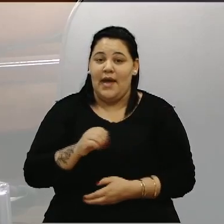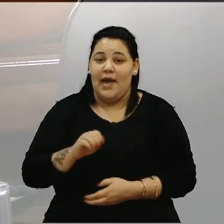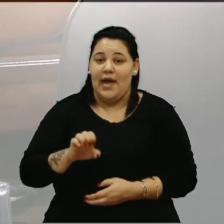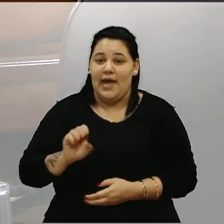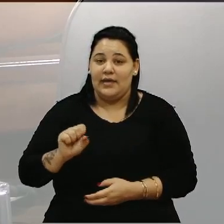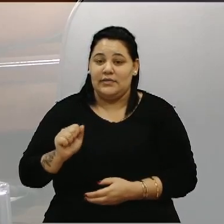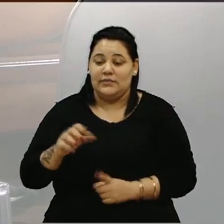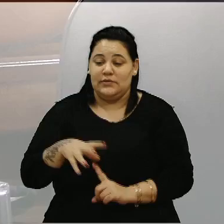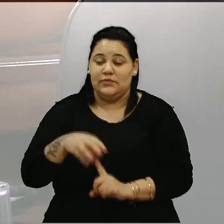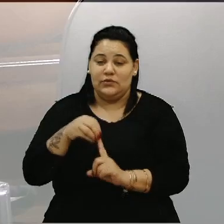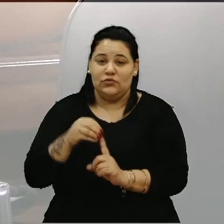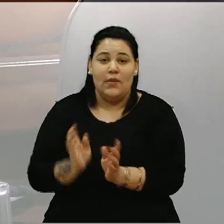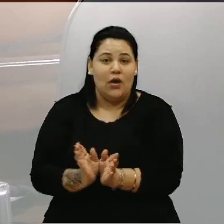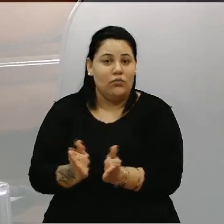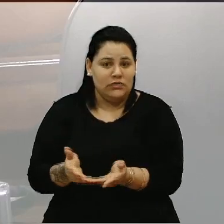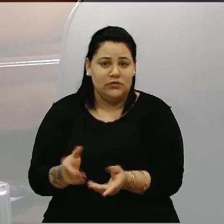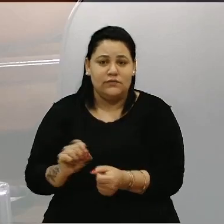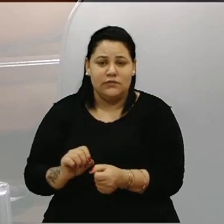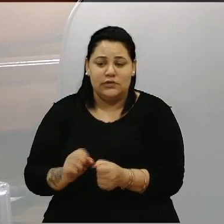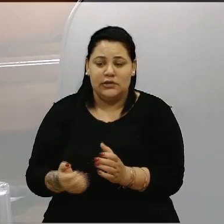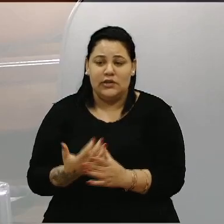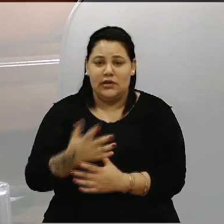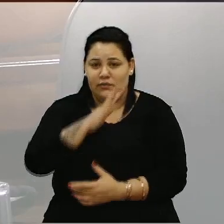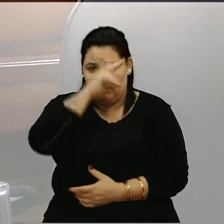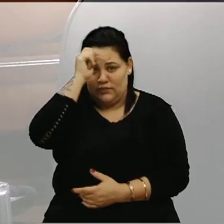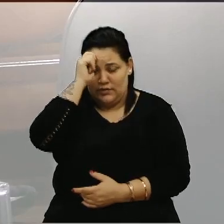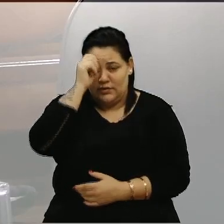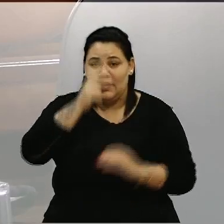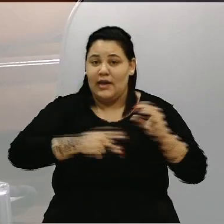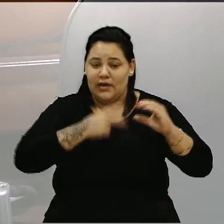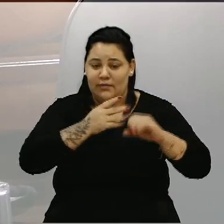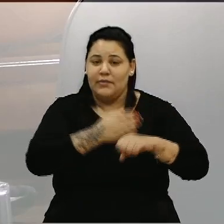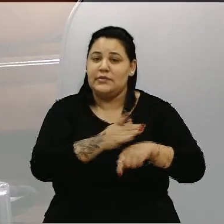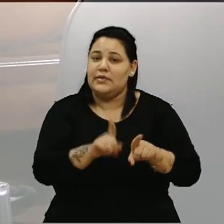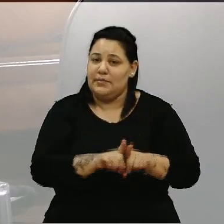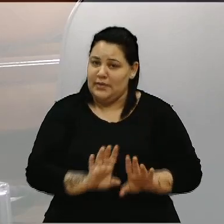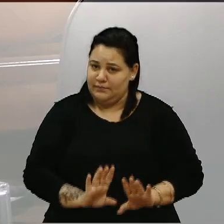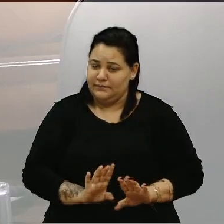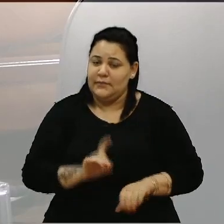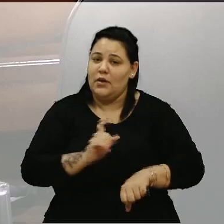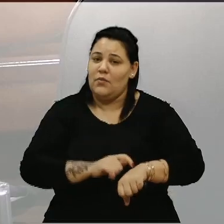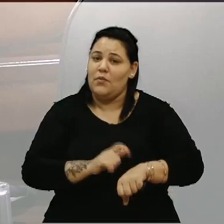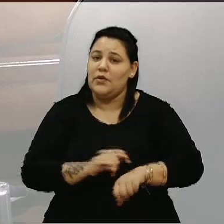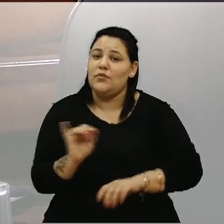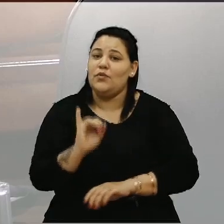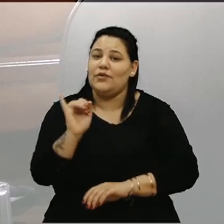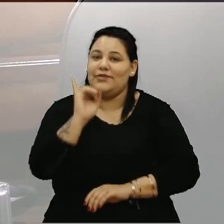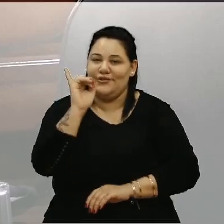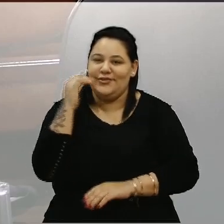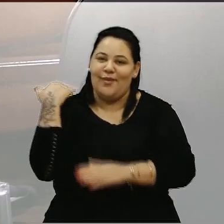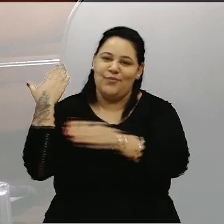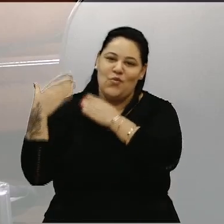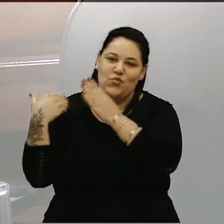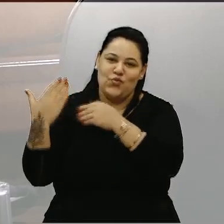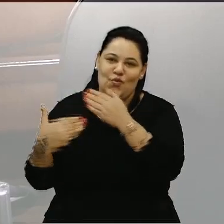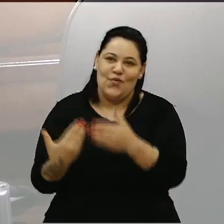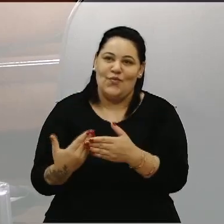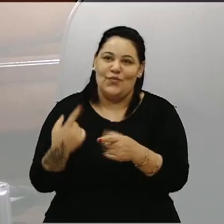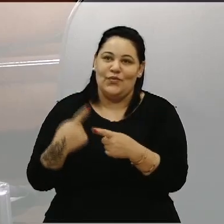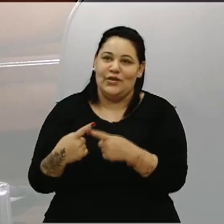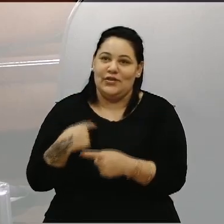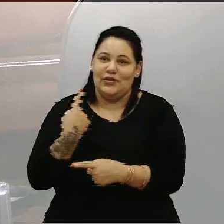um comitê feito pela Prefeitura e a Câmara participa. É um momento importante na história desse processo, mesmo que nós estejamos